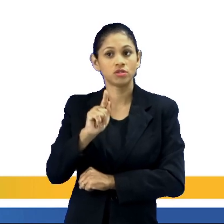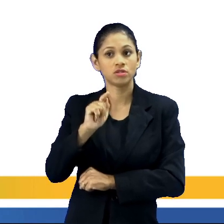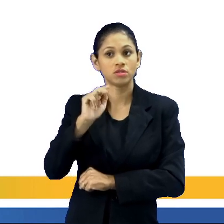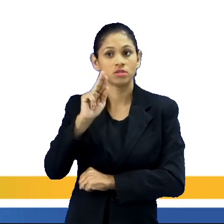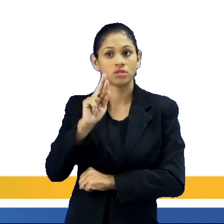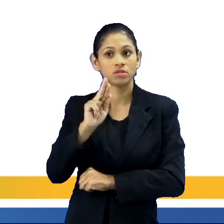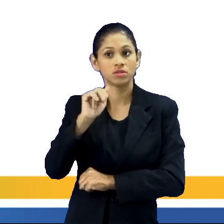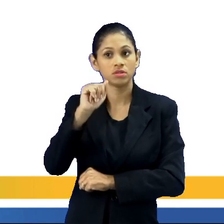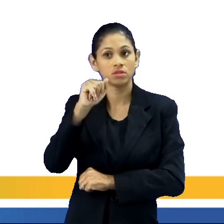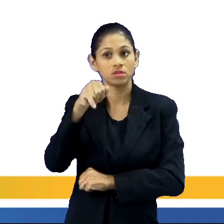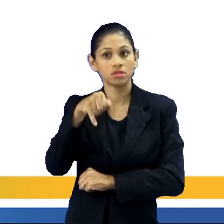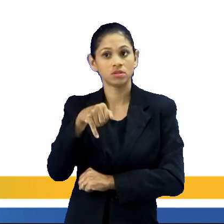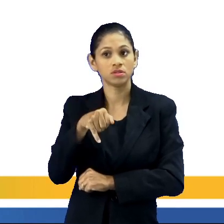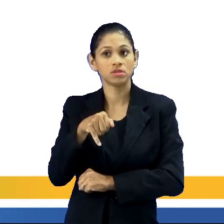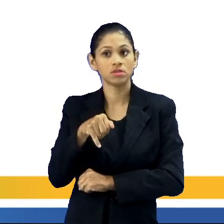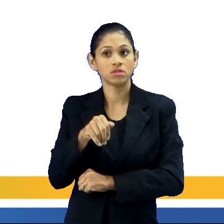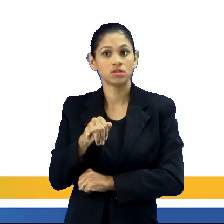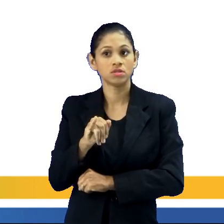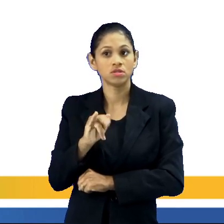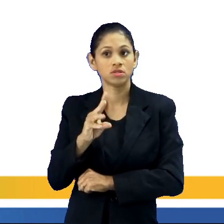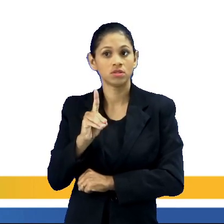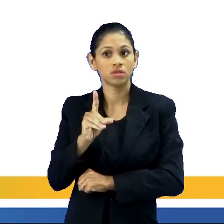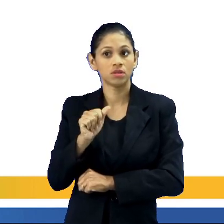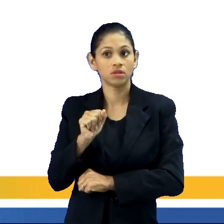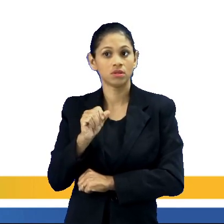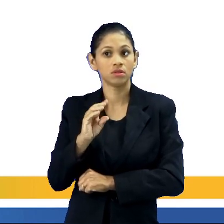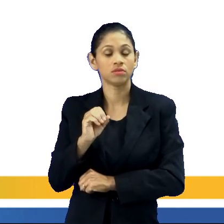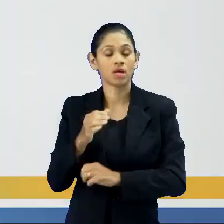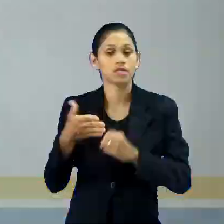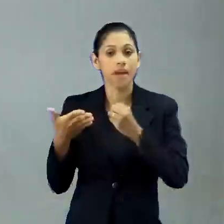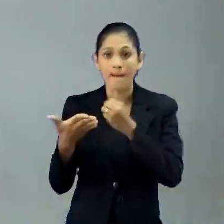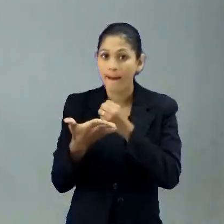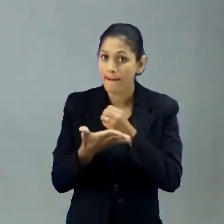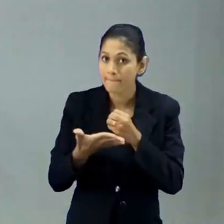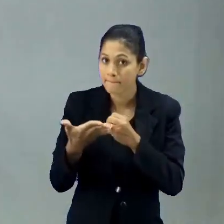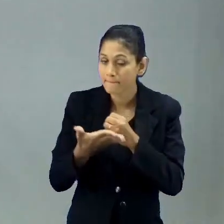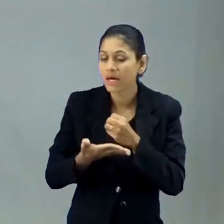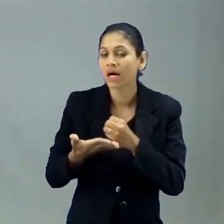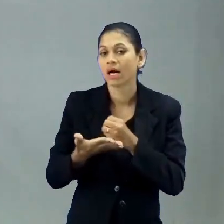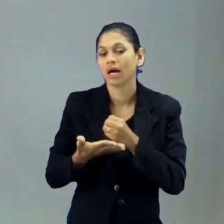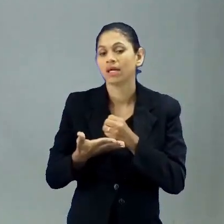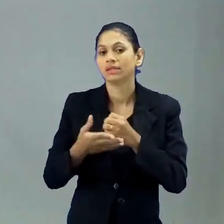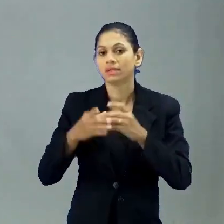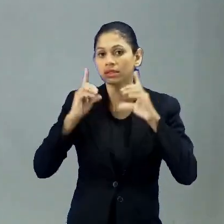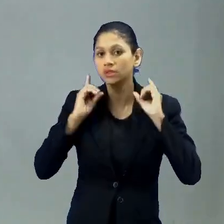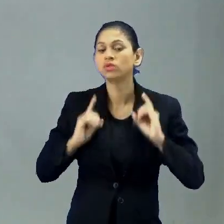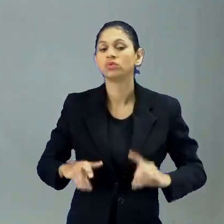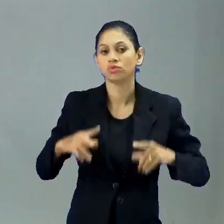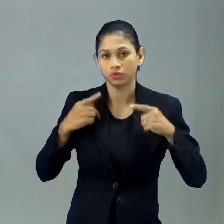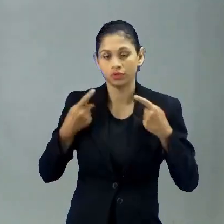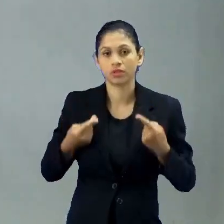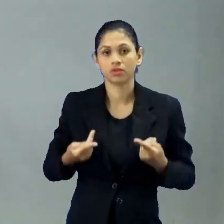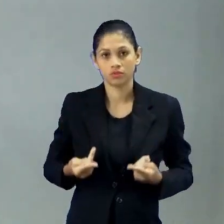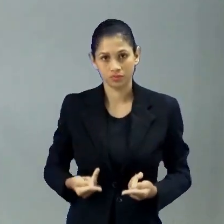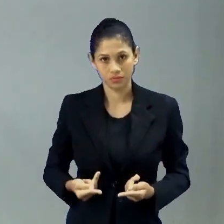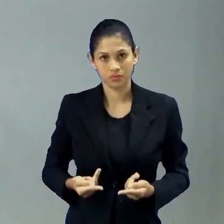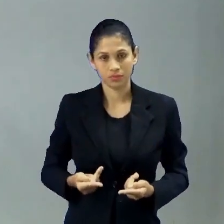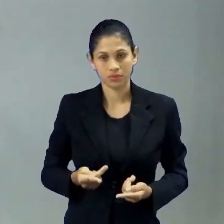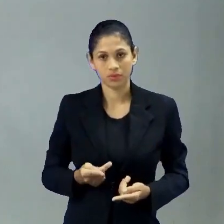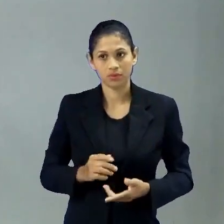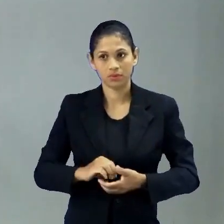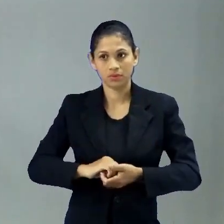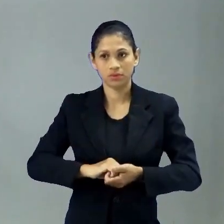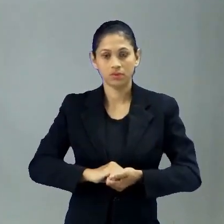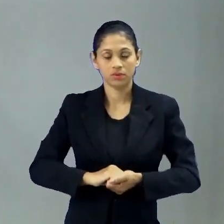de 1988, é fundamento dos direitos humanos, né? Então, ao longo da explicação, vocês puderam